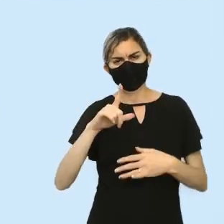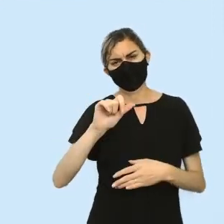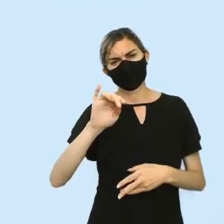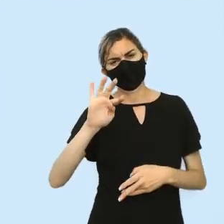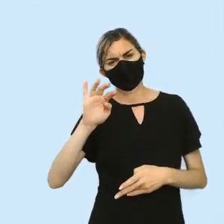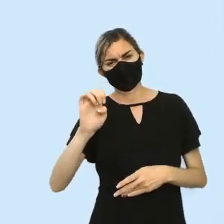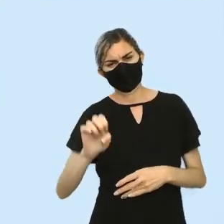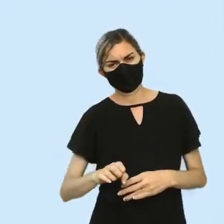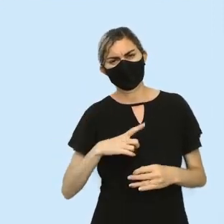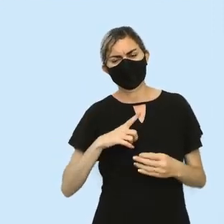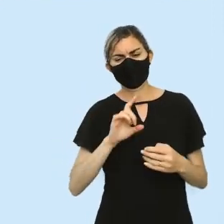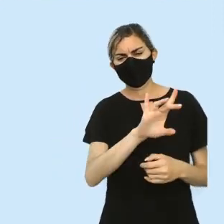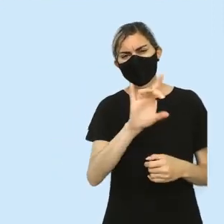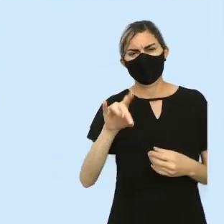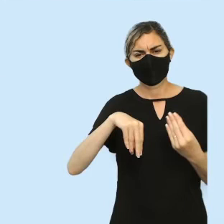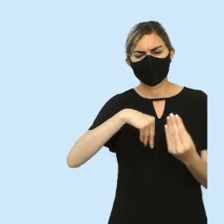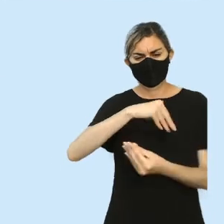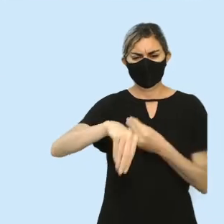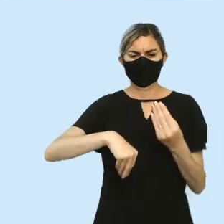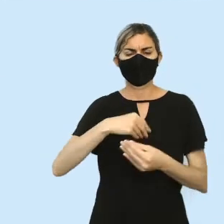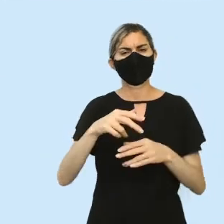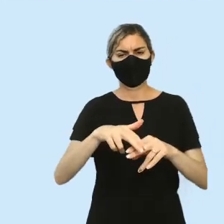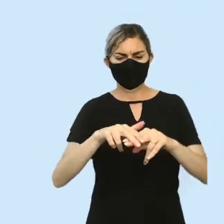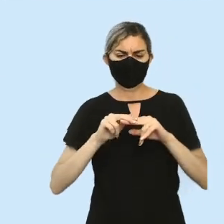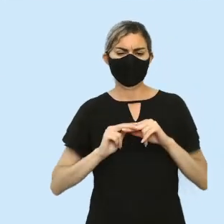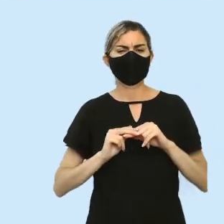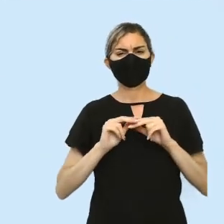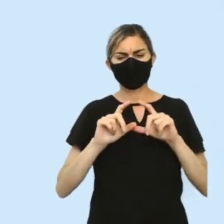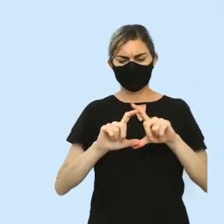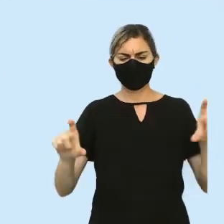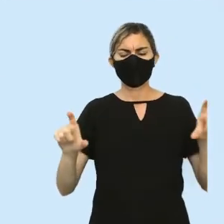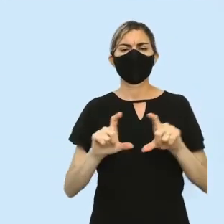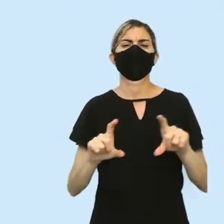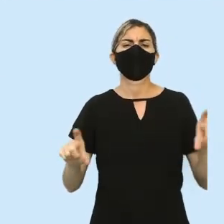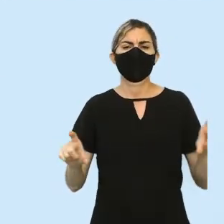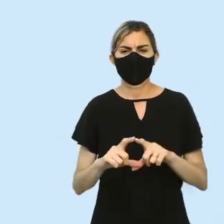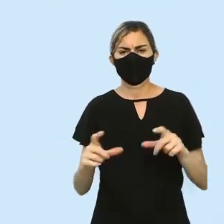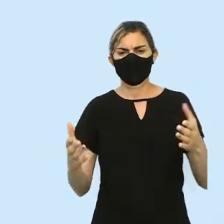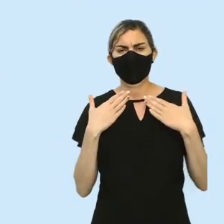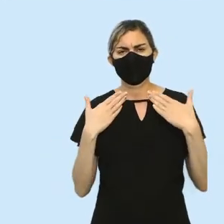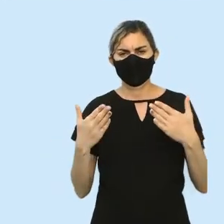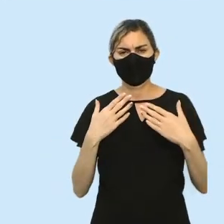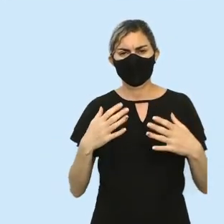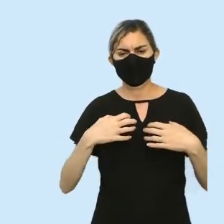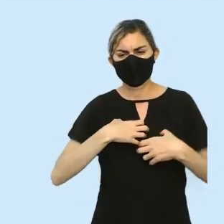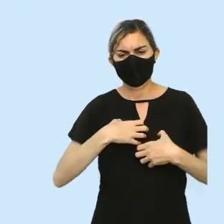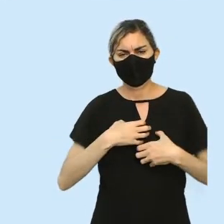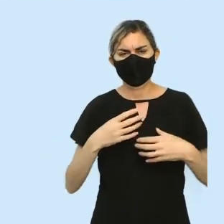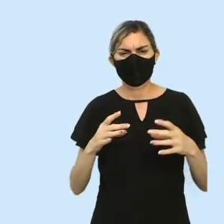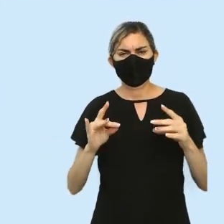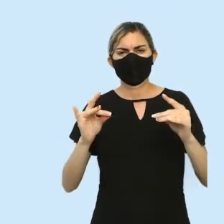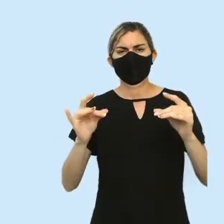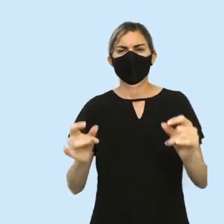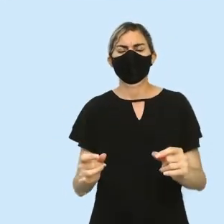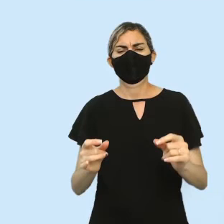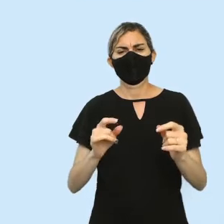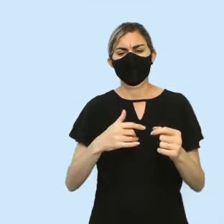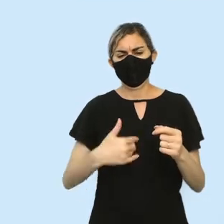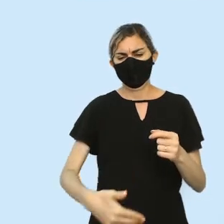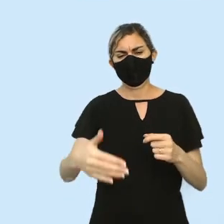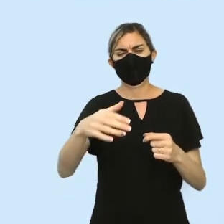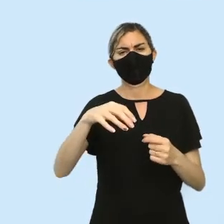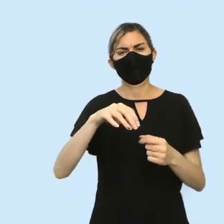de cada substância. É por isso que a fórmula do calor sensível